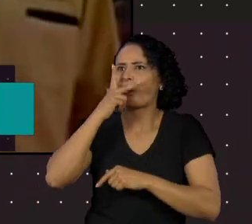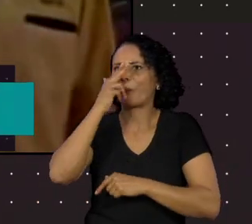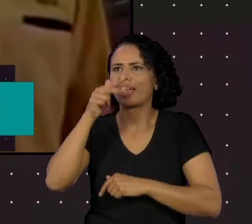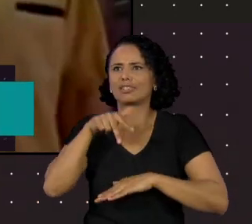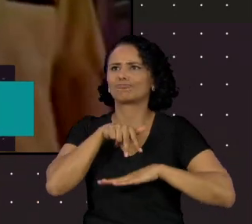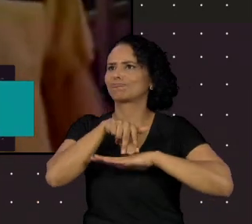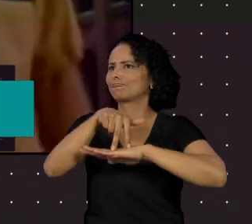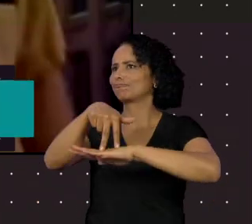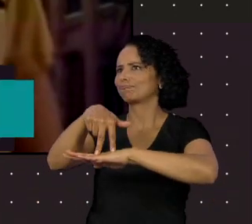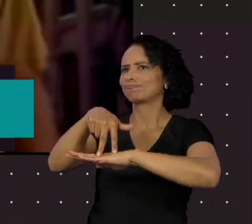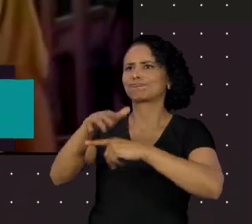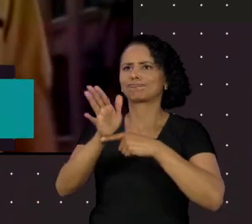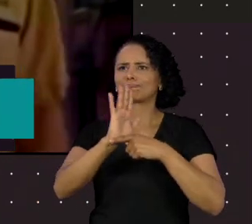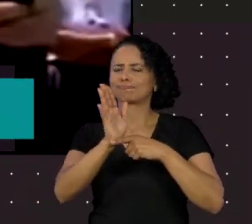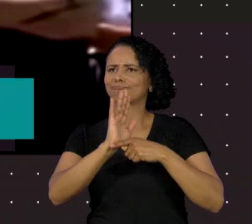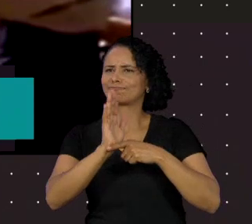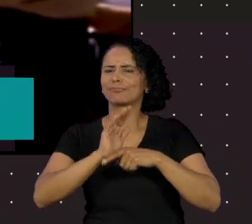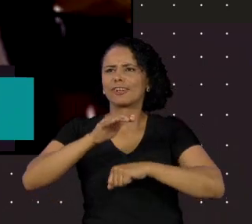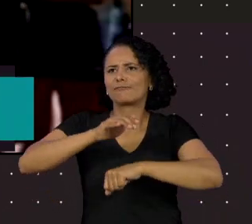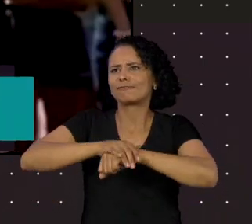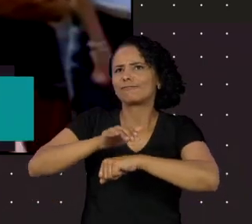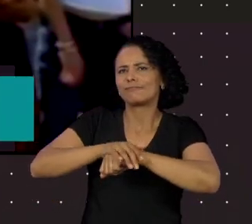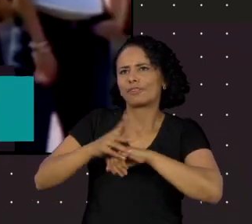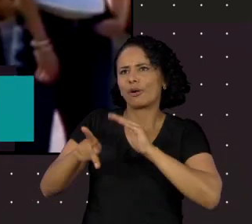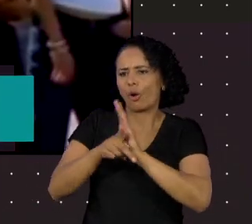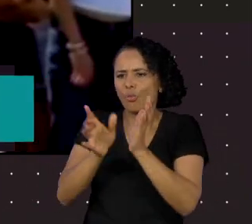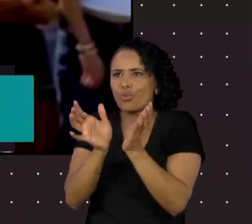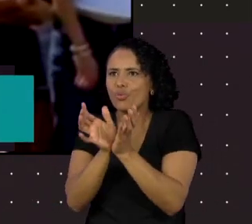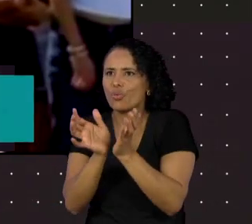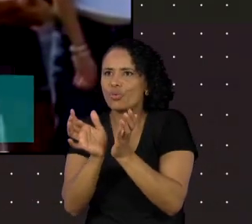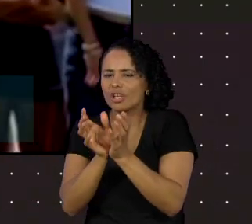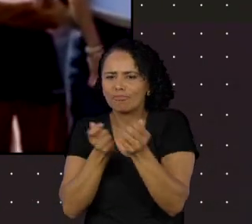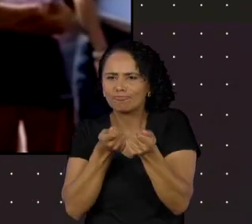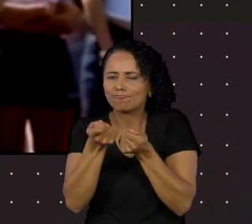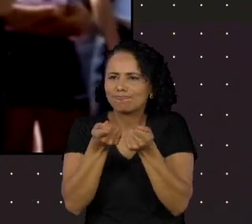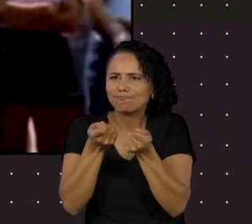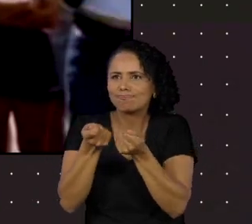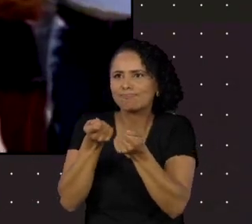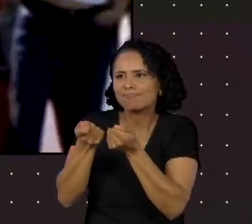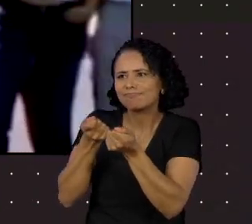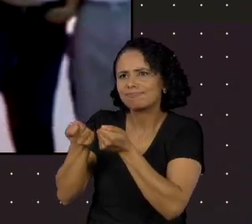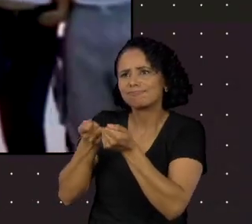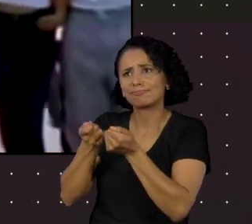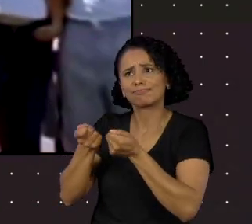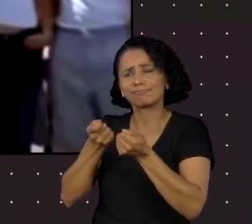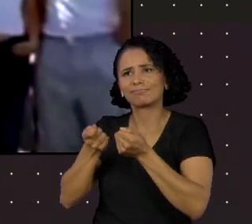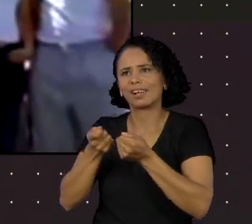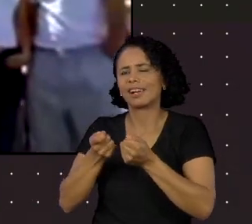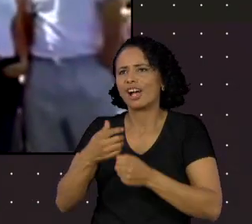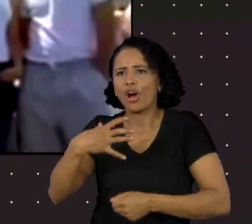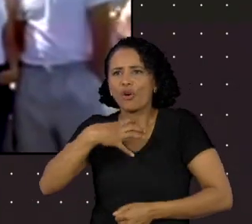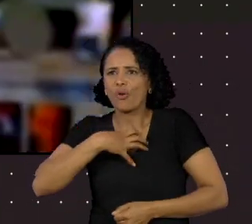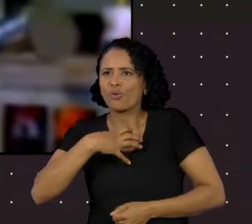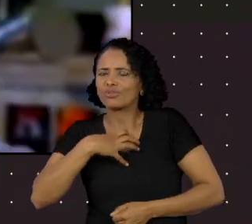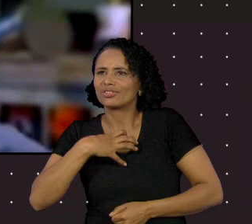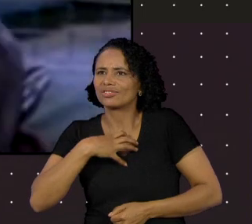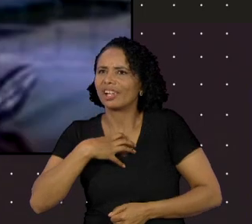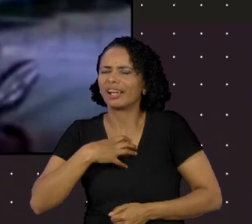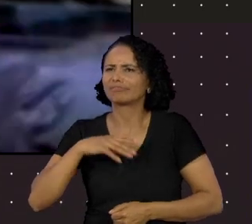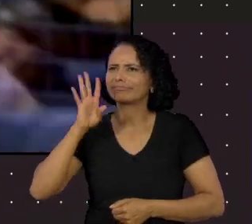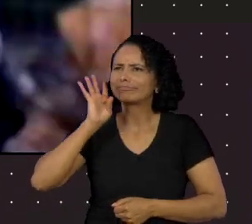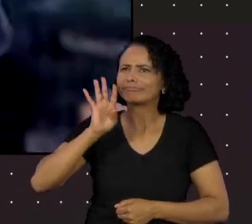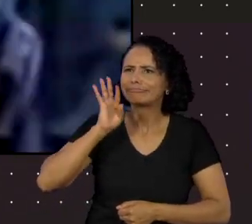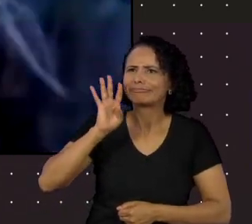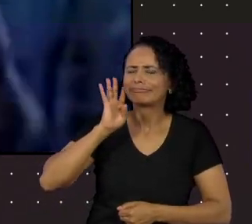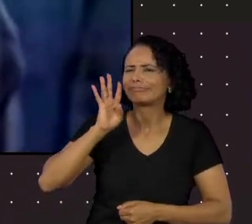fazendo cinema, com uma equipe reduzida e maravilhosa, né? Um filme dirigido pelo Zé Joffre, com Roberto Bontempo, assim,